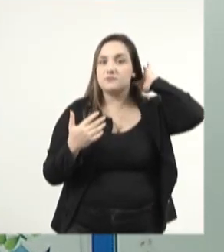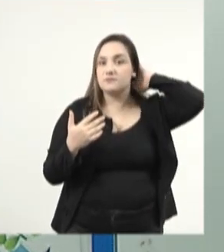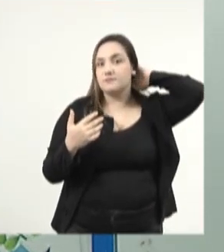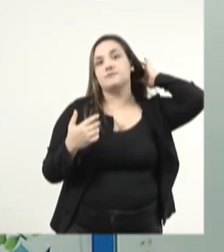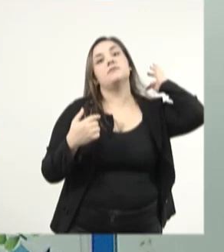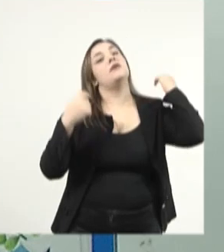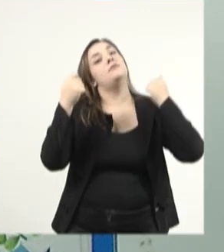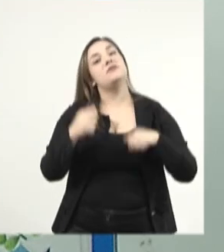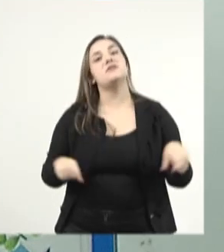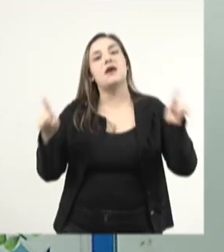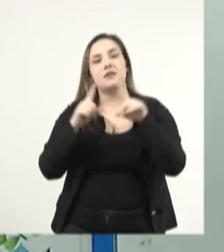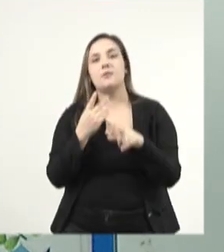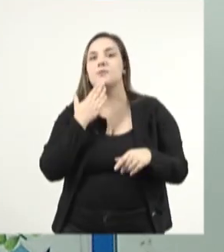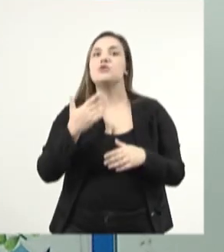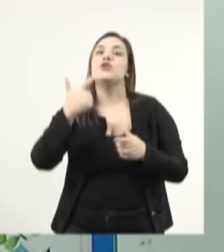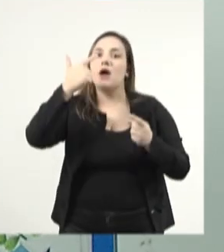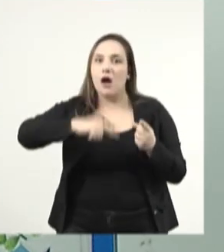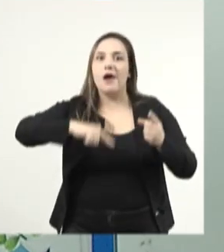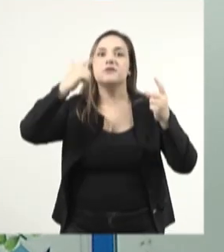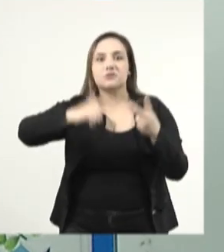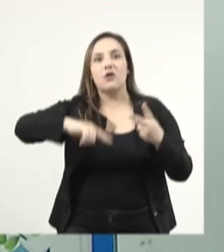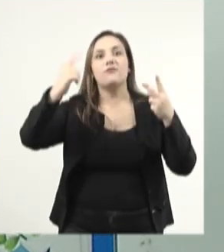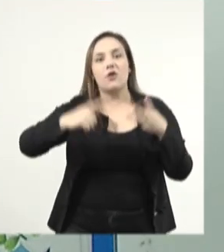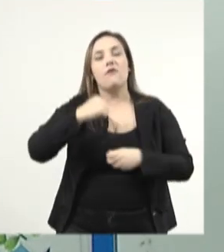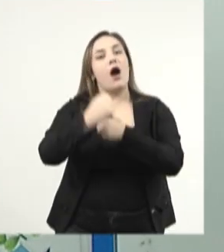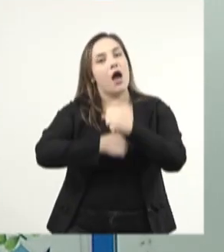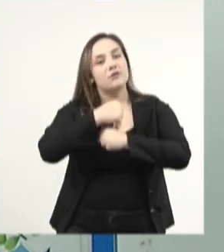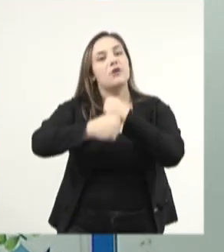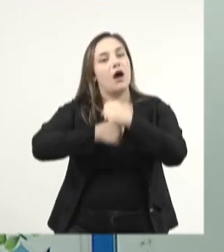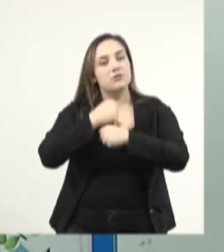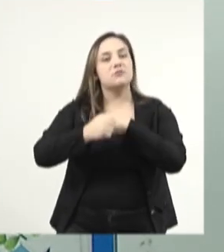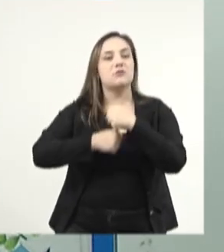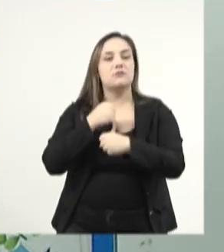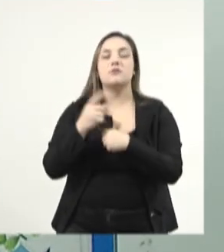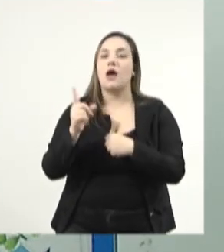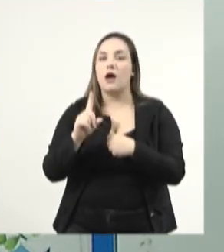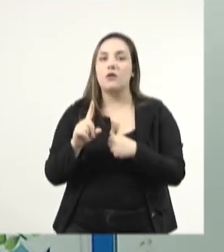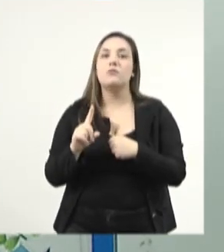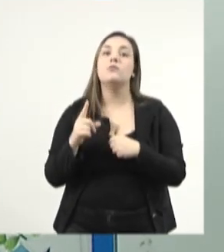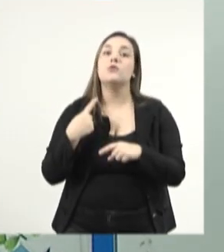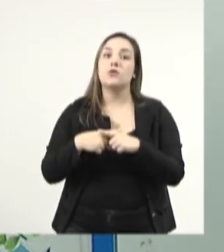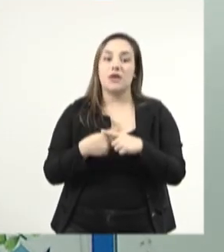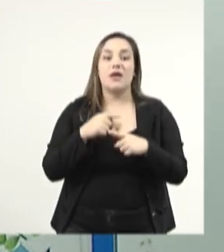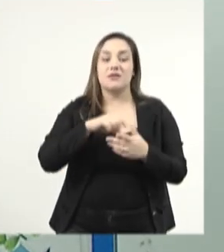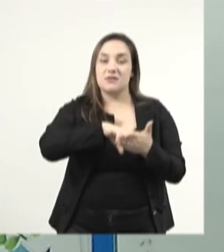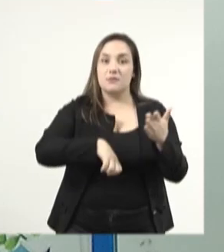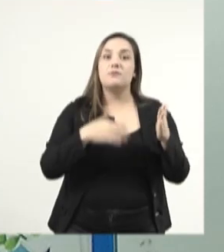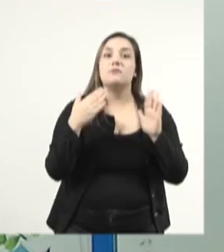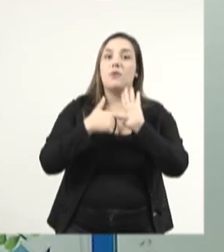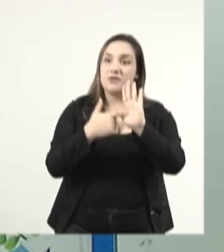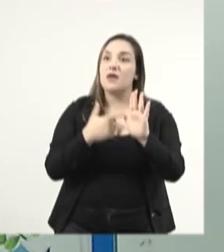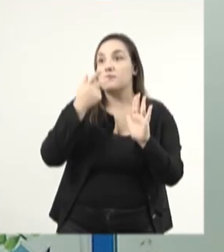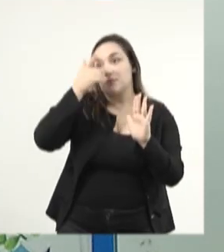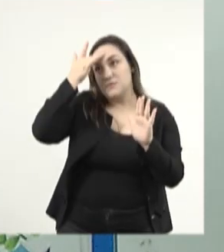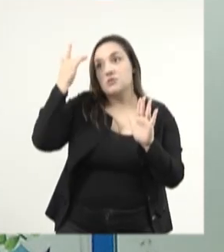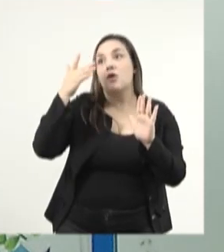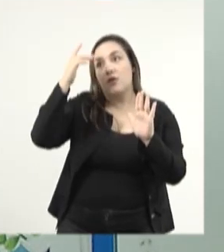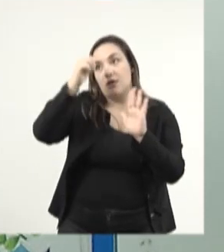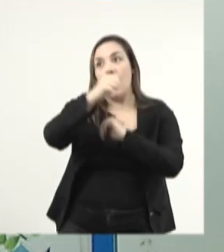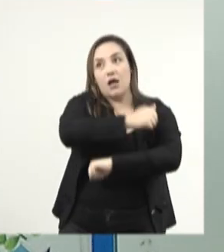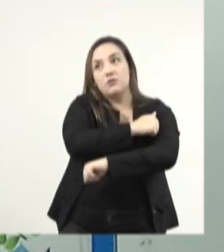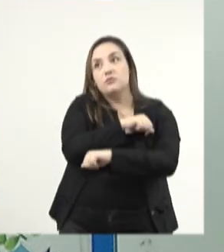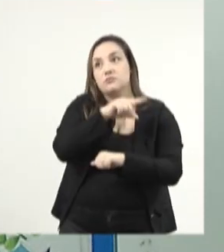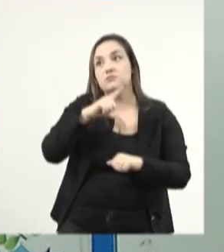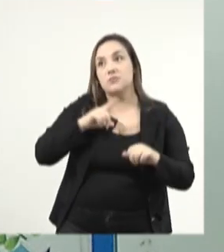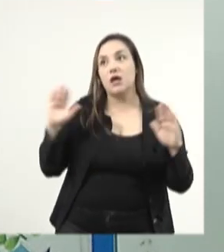oferecido, é que elas demandam ao poder público, olha, precisamos de uma equipe multidisciplinar para atender a esse estudante, ou até